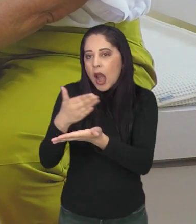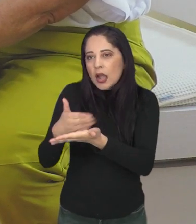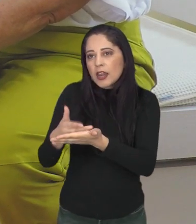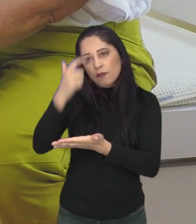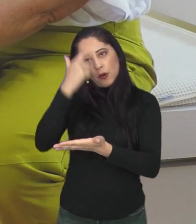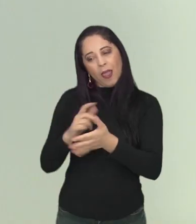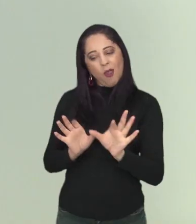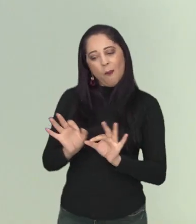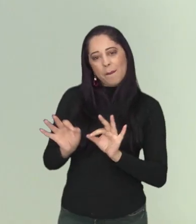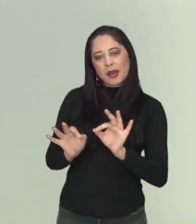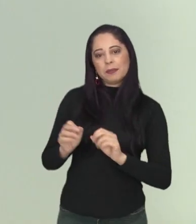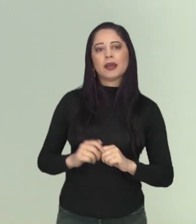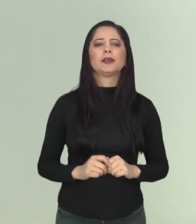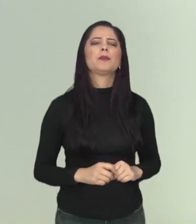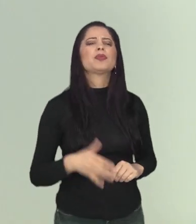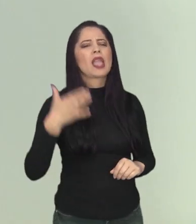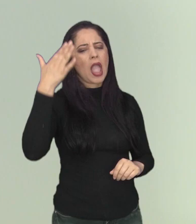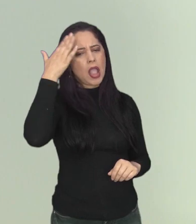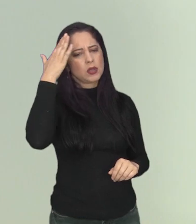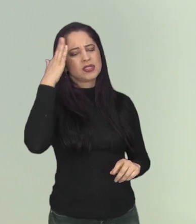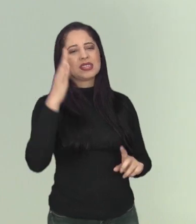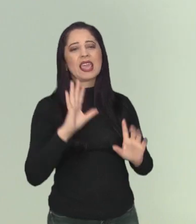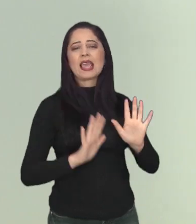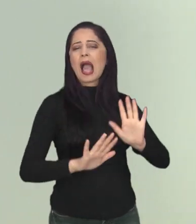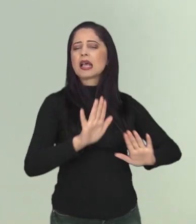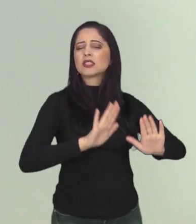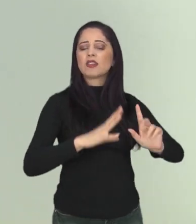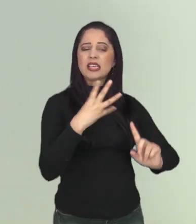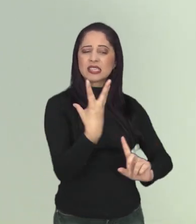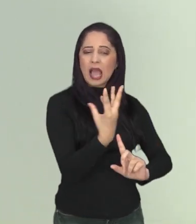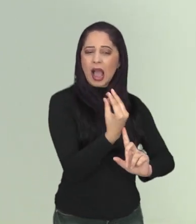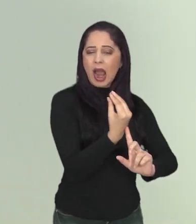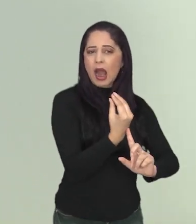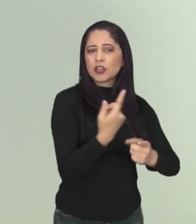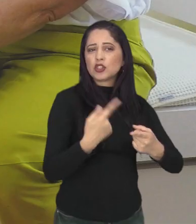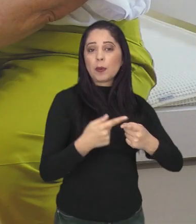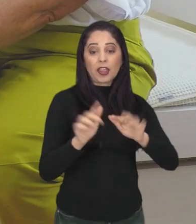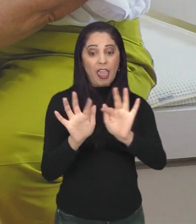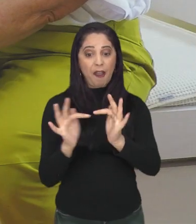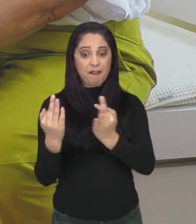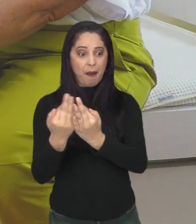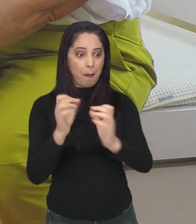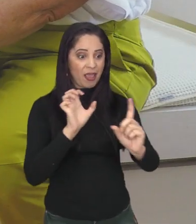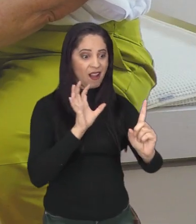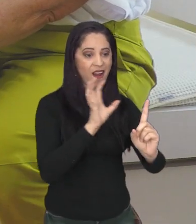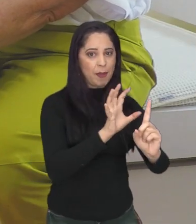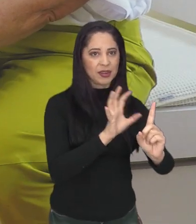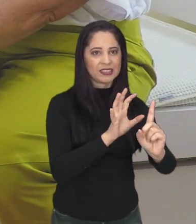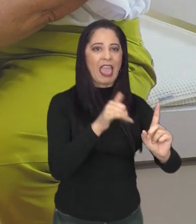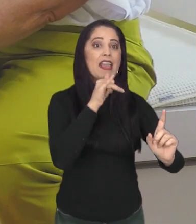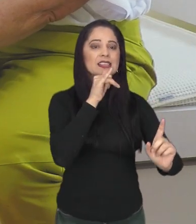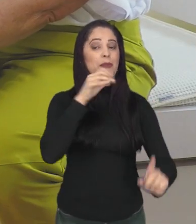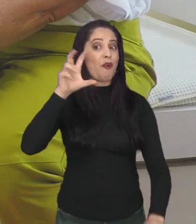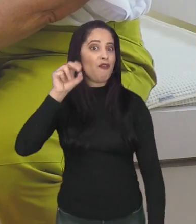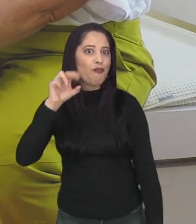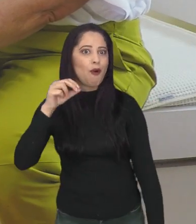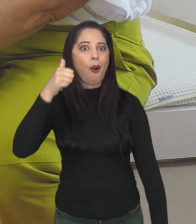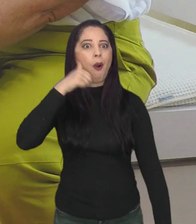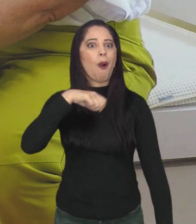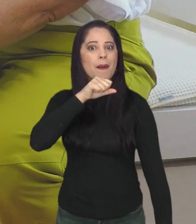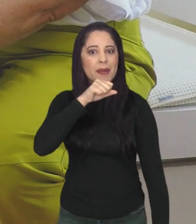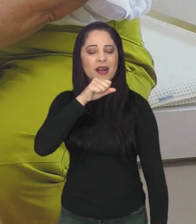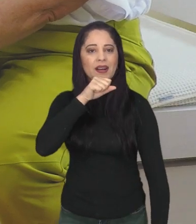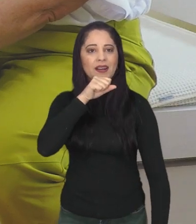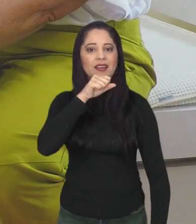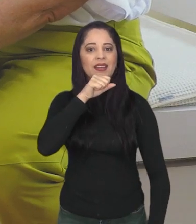a gente sabe que a arte assim Às vezes vem de família às vezes a gente vê avó